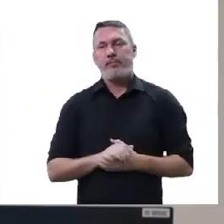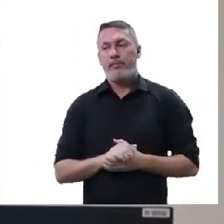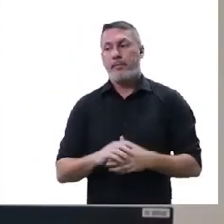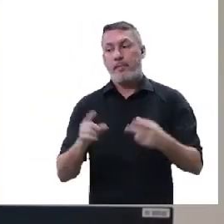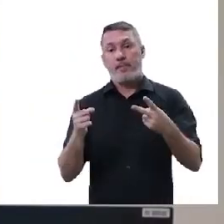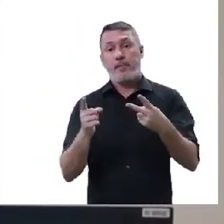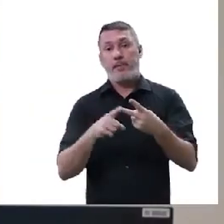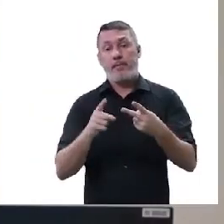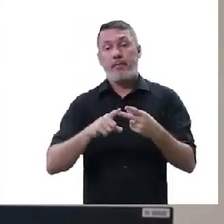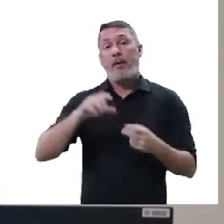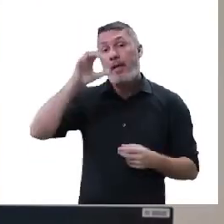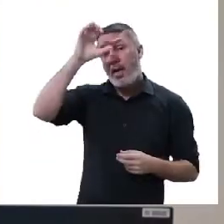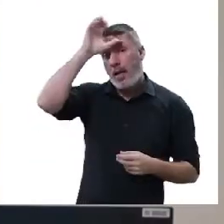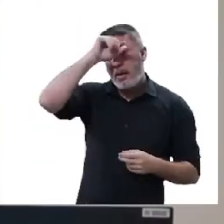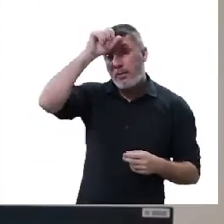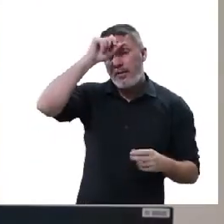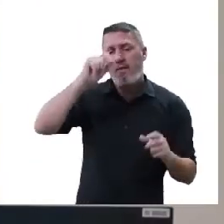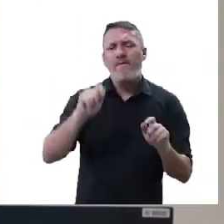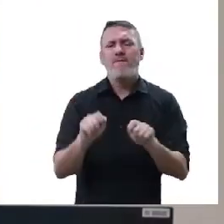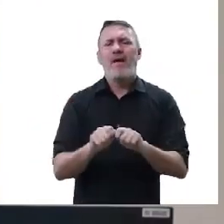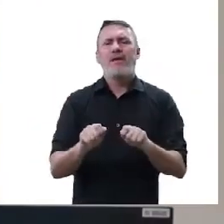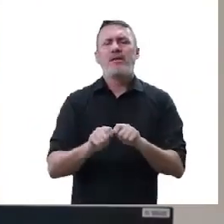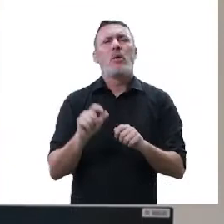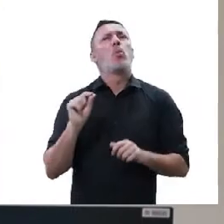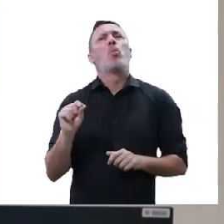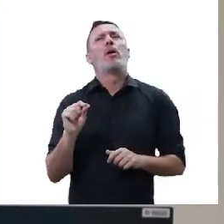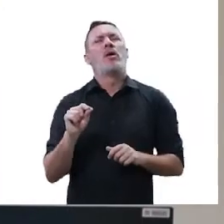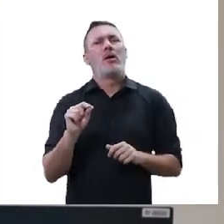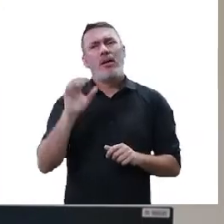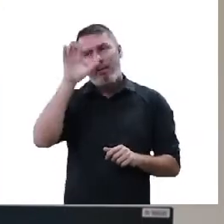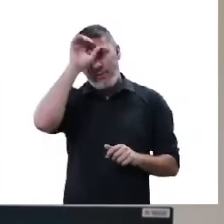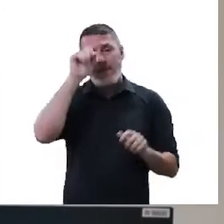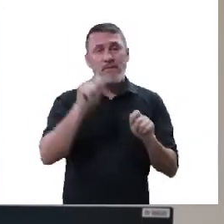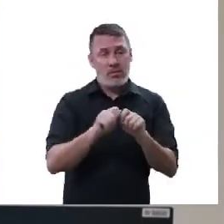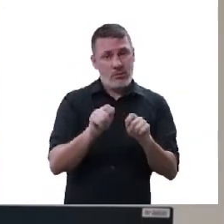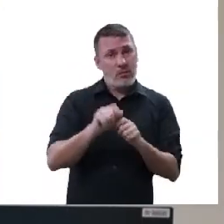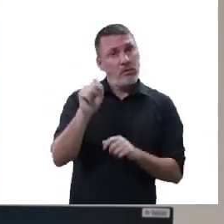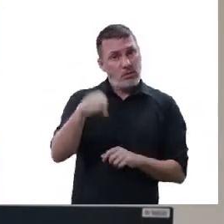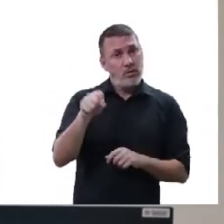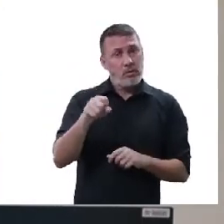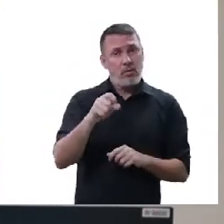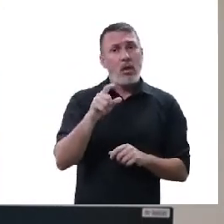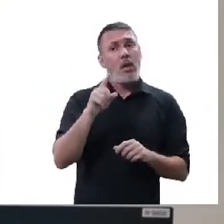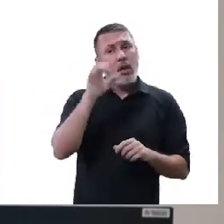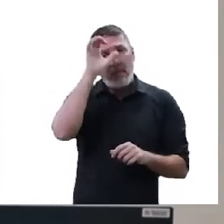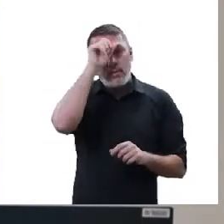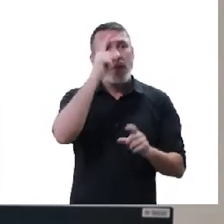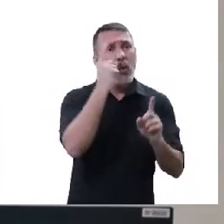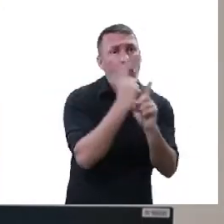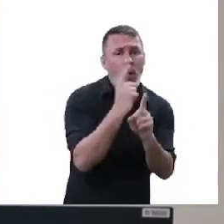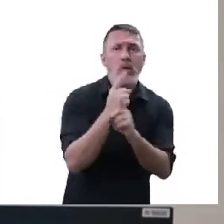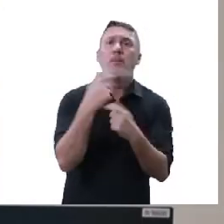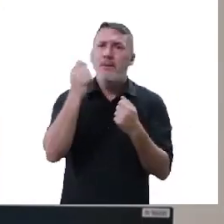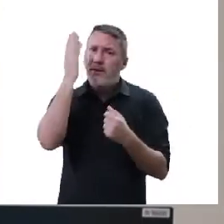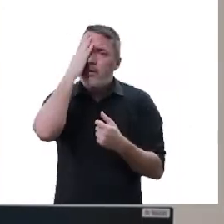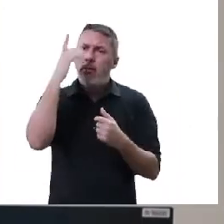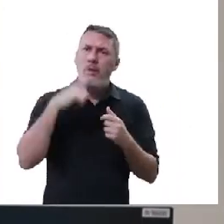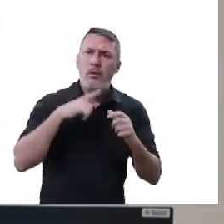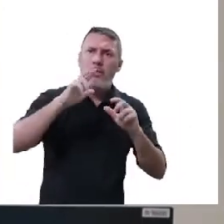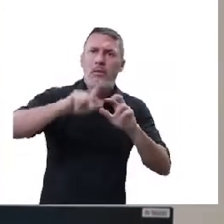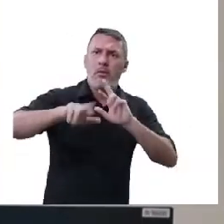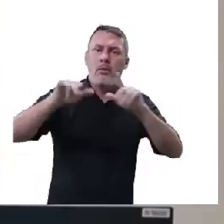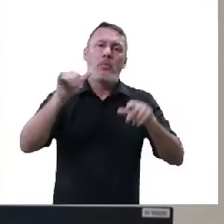segundo ponto é aprender a fazer. Aprender a fazer o quê? É isso mesmo, aprender a identificar as